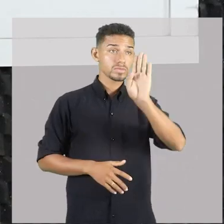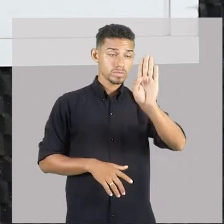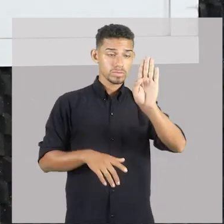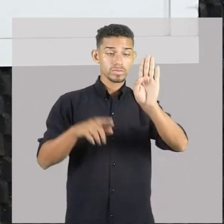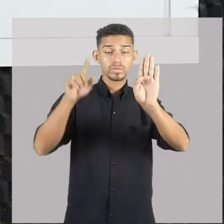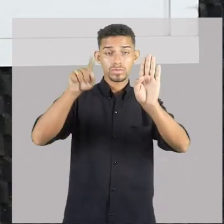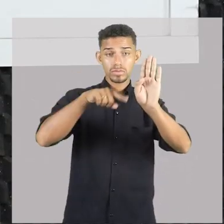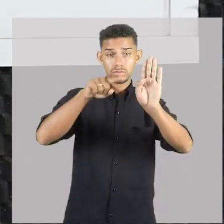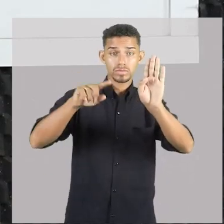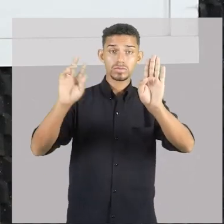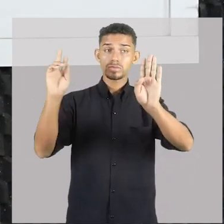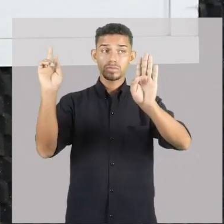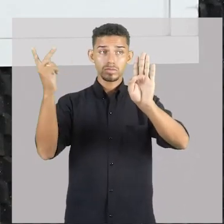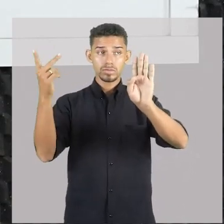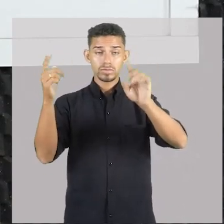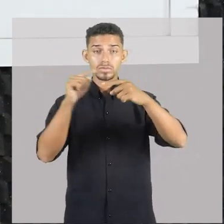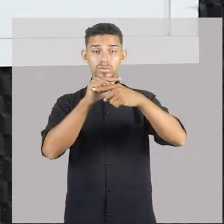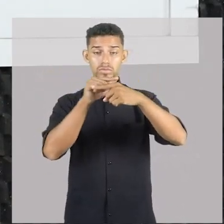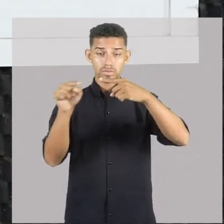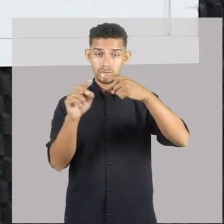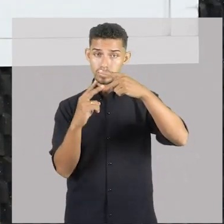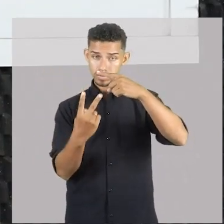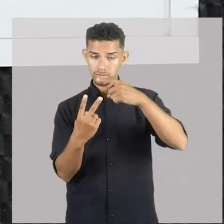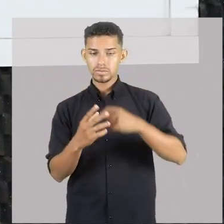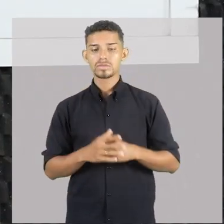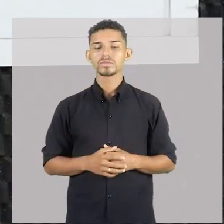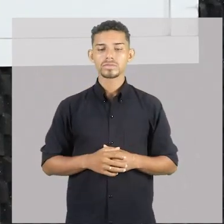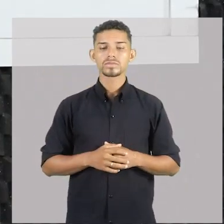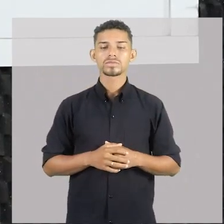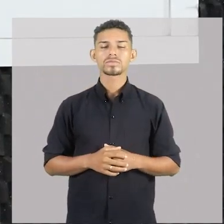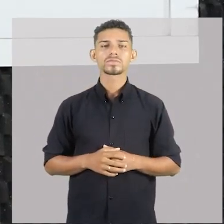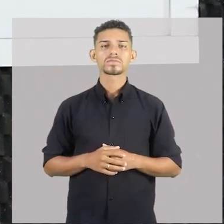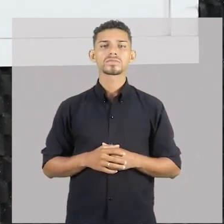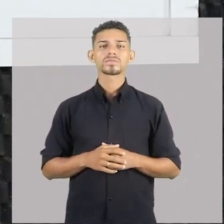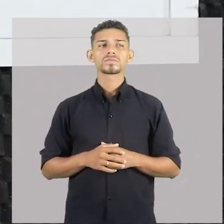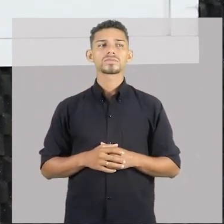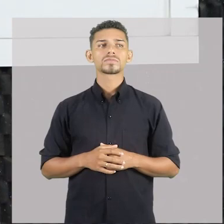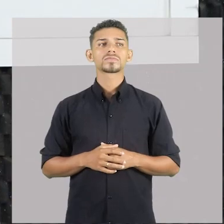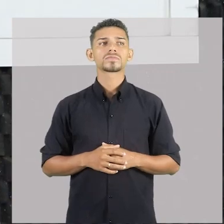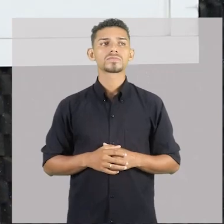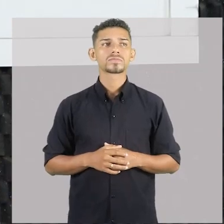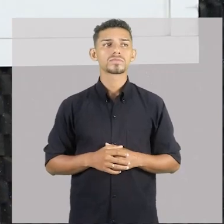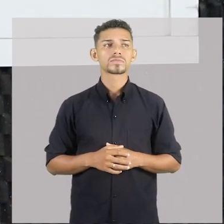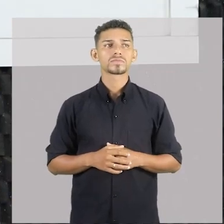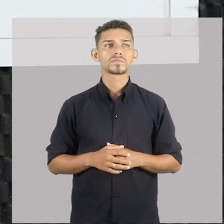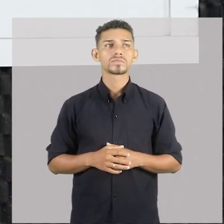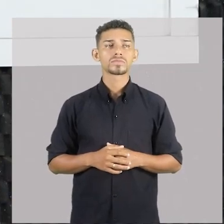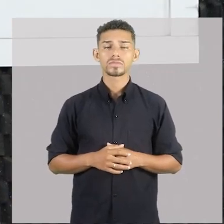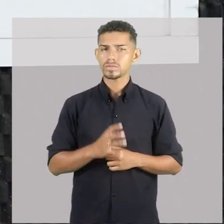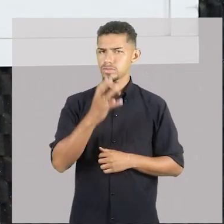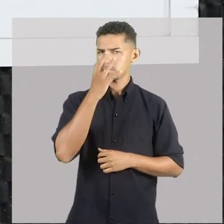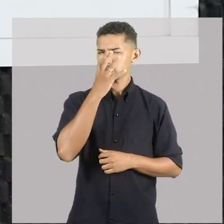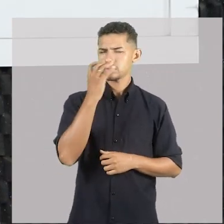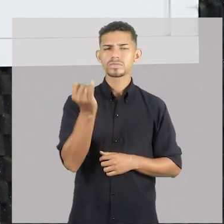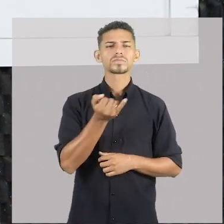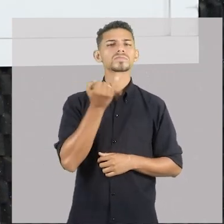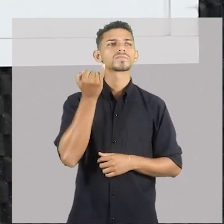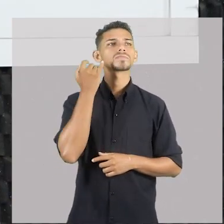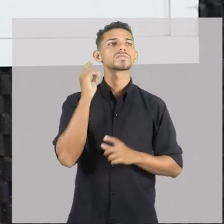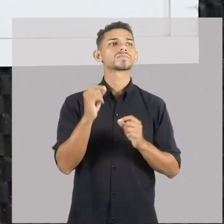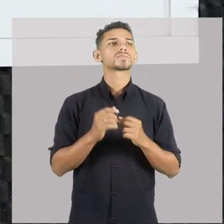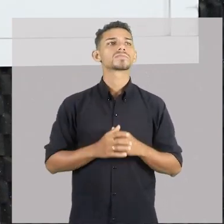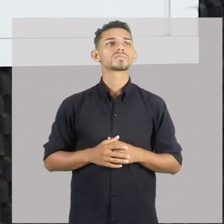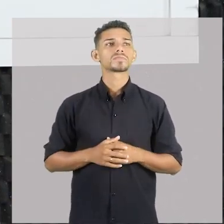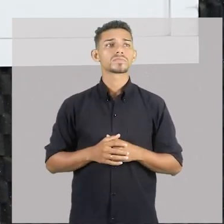a altura dividido por 2. Galerinha, tem uma observação importante. Bem